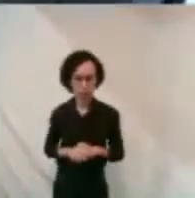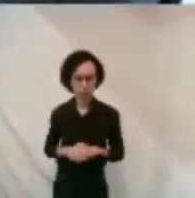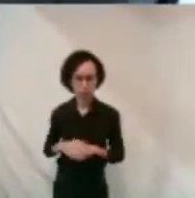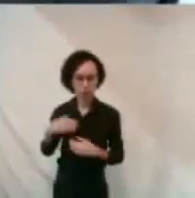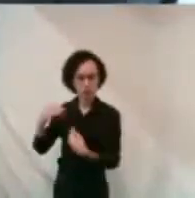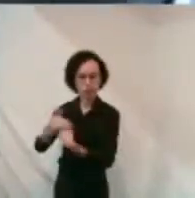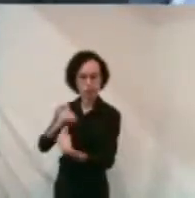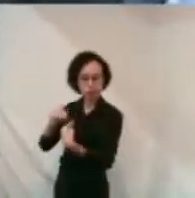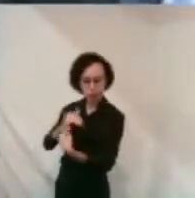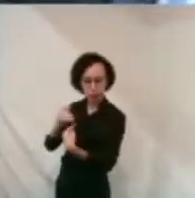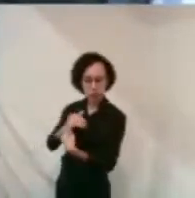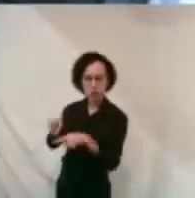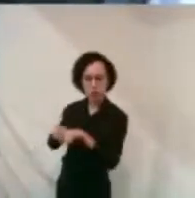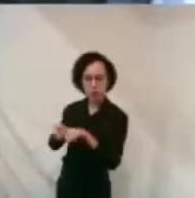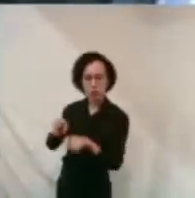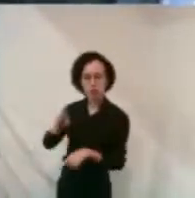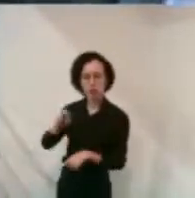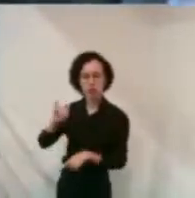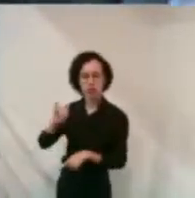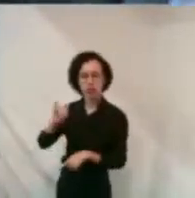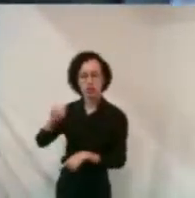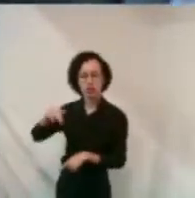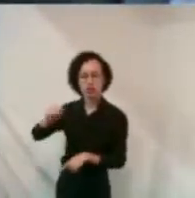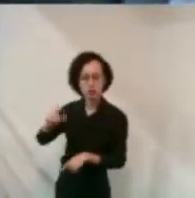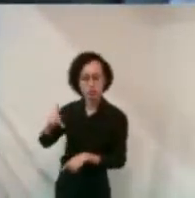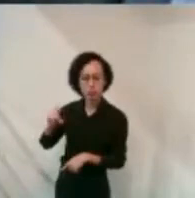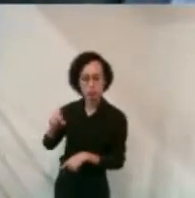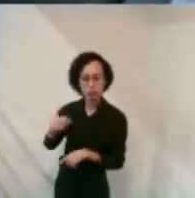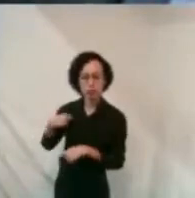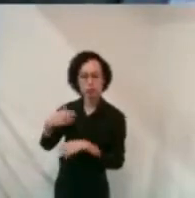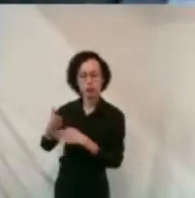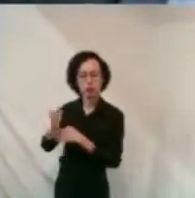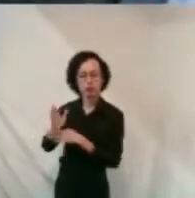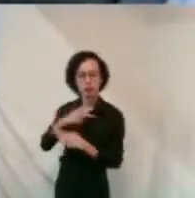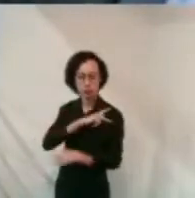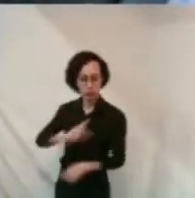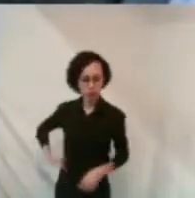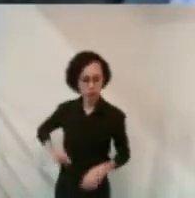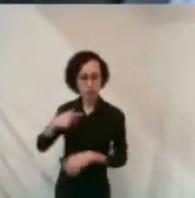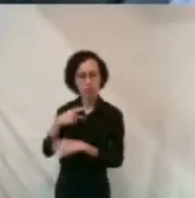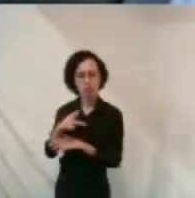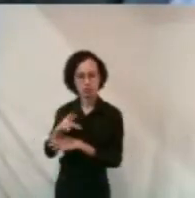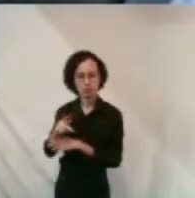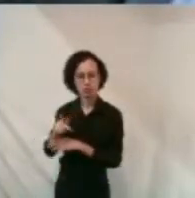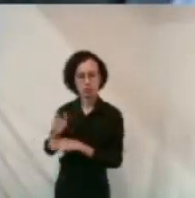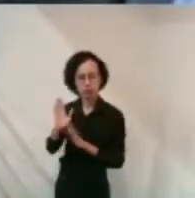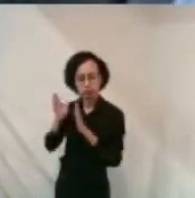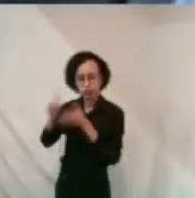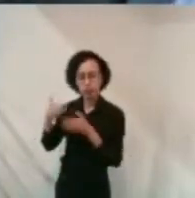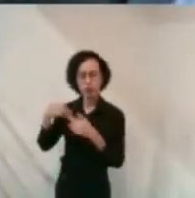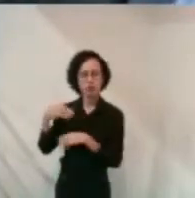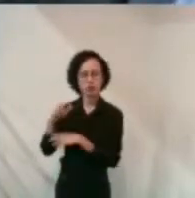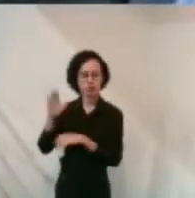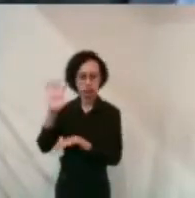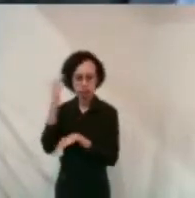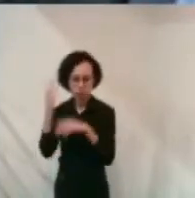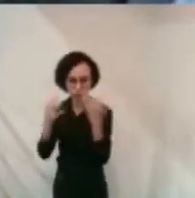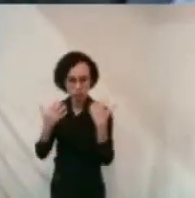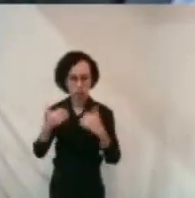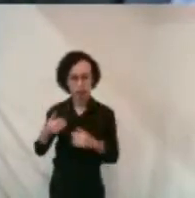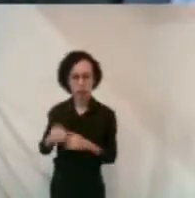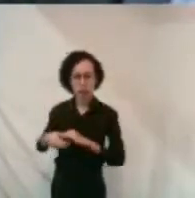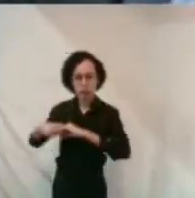conselheiro Rinaldo, presidente da comissão que trata da questão do meio ambiente, também cumprimento, doutor